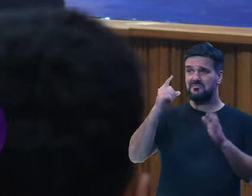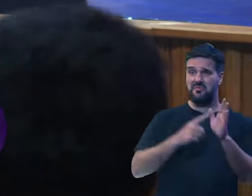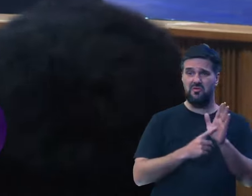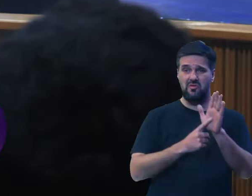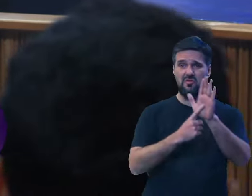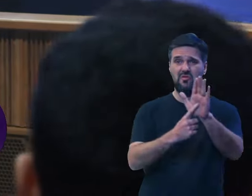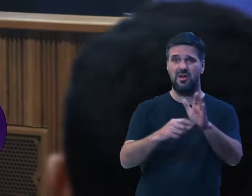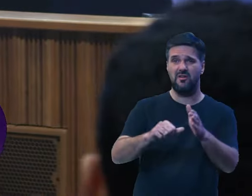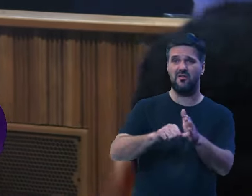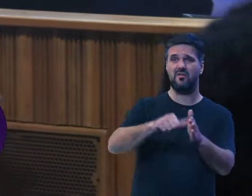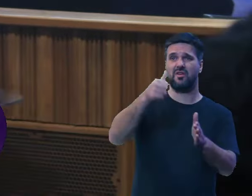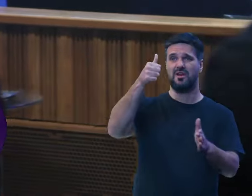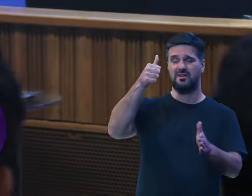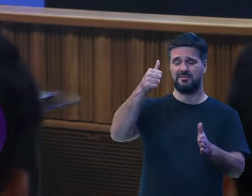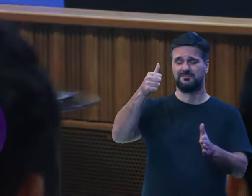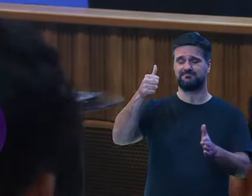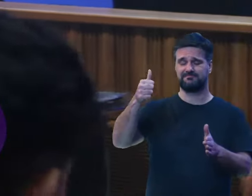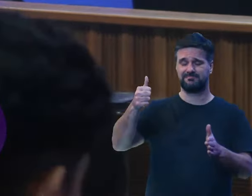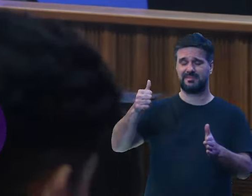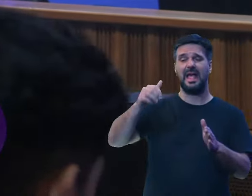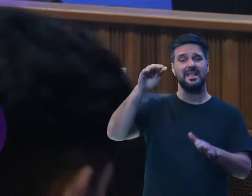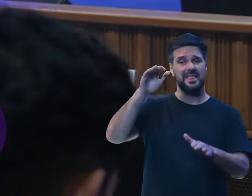pela primeira vez, talvez para alguns.